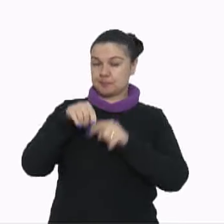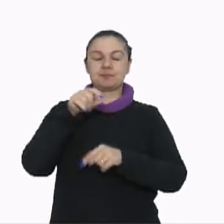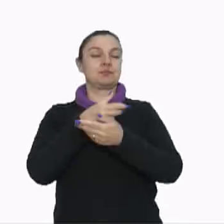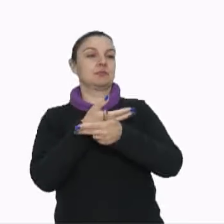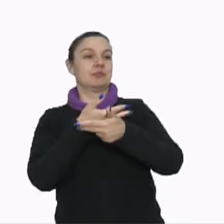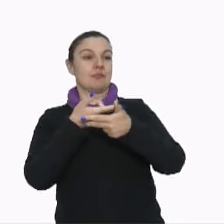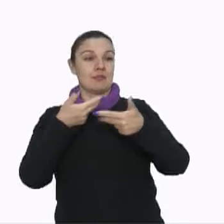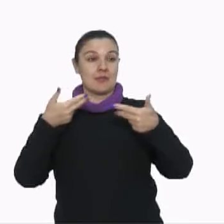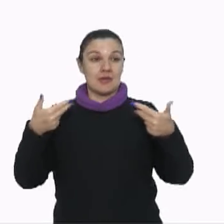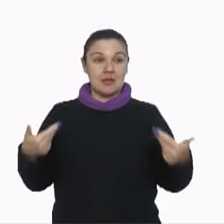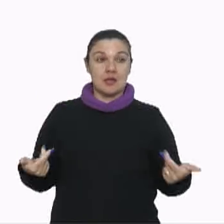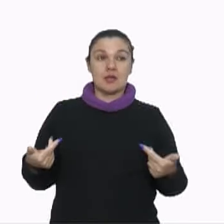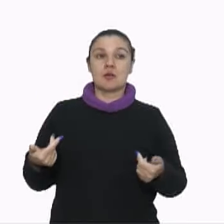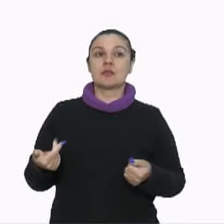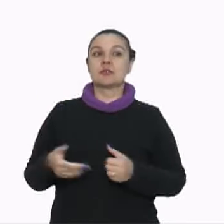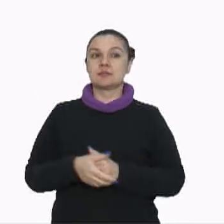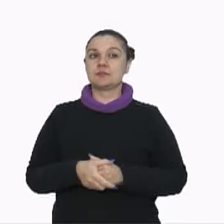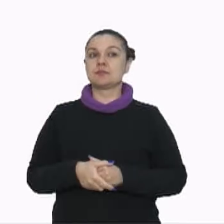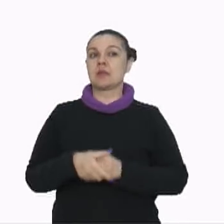diversos,